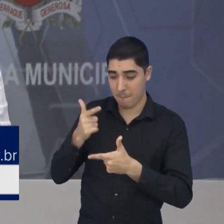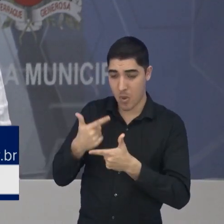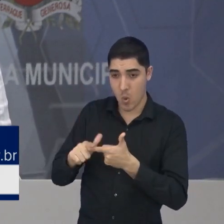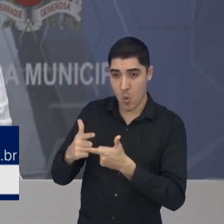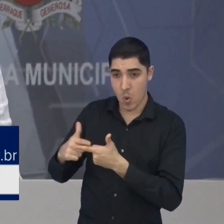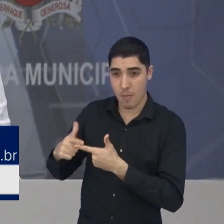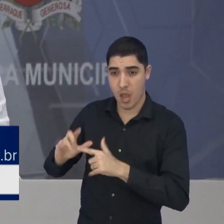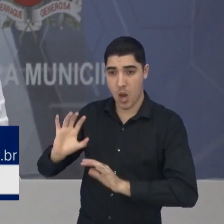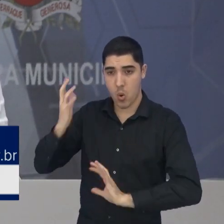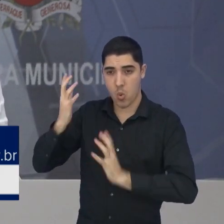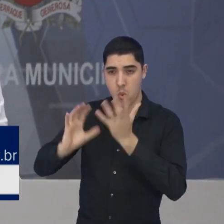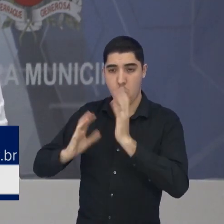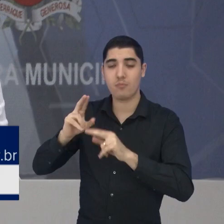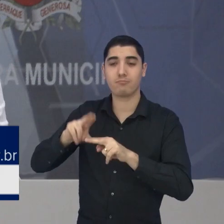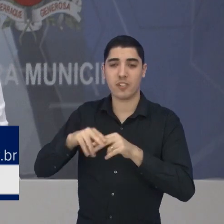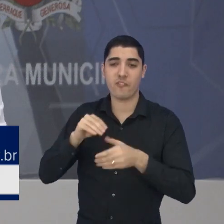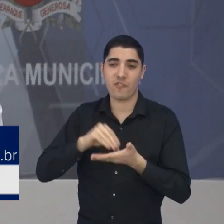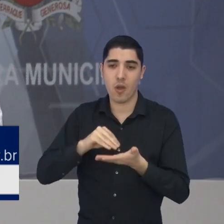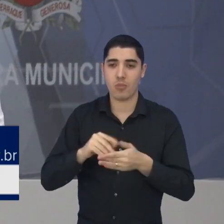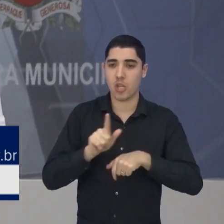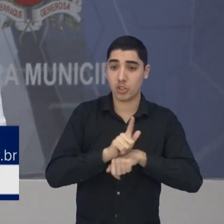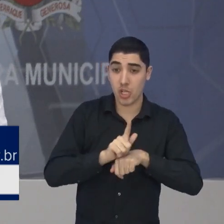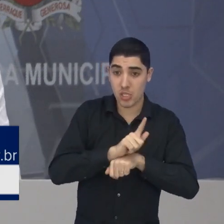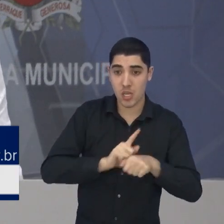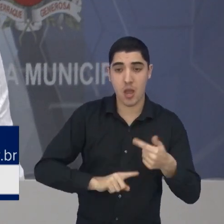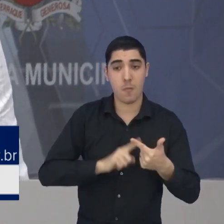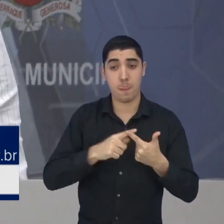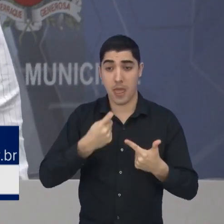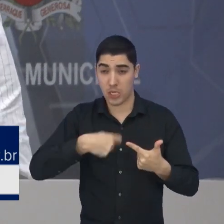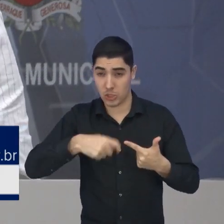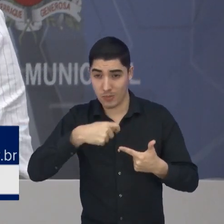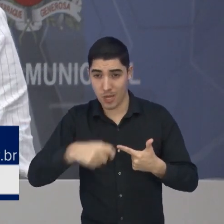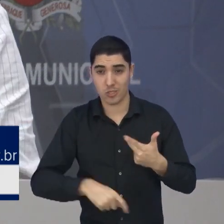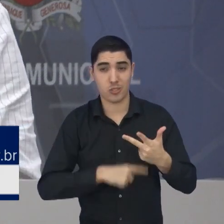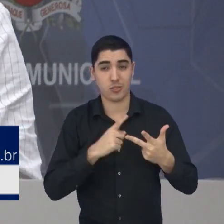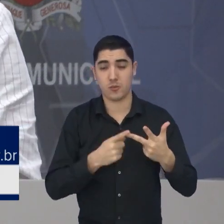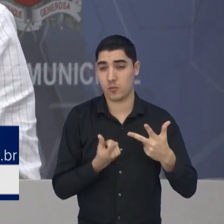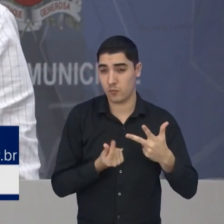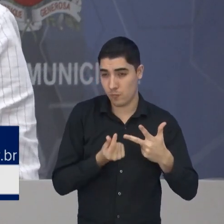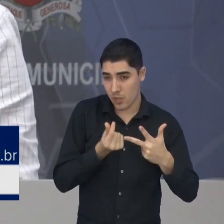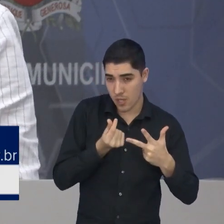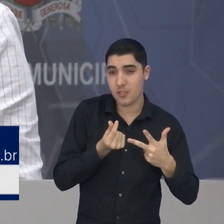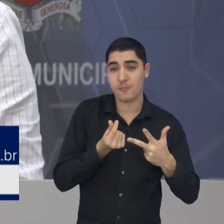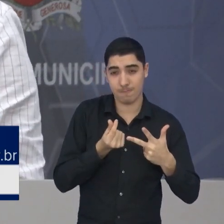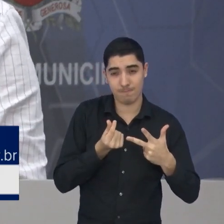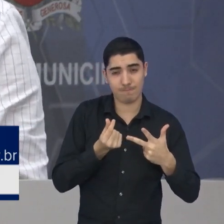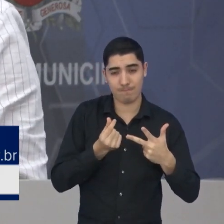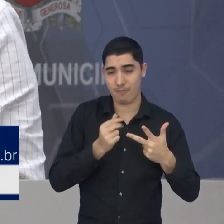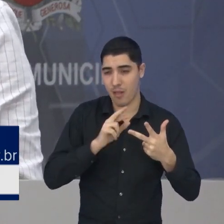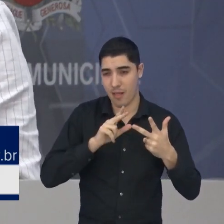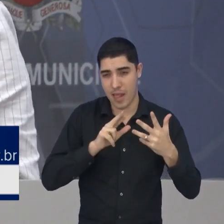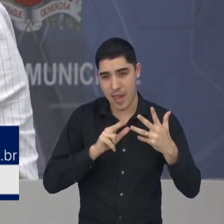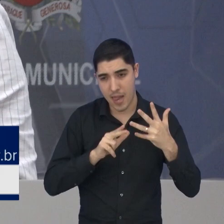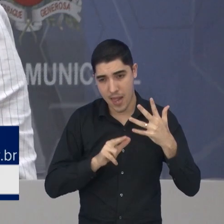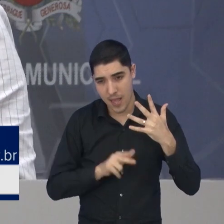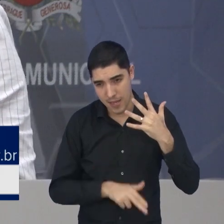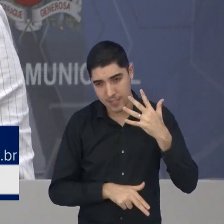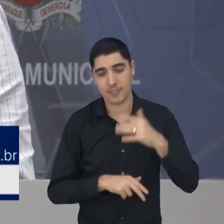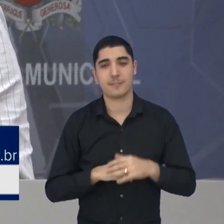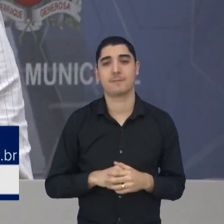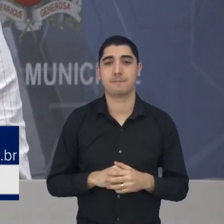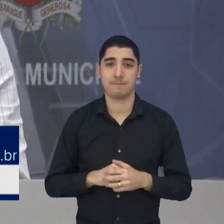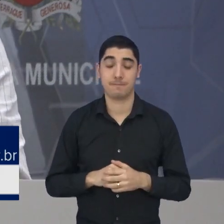problemas de gestão, administrativos, financeiros, etc, etc, etc.